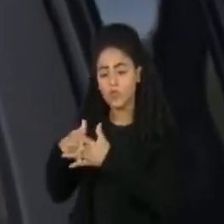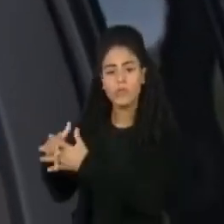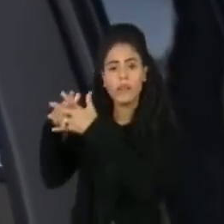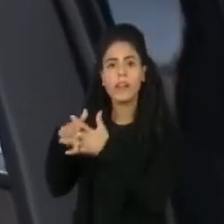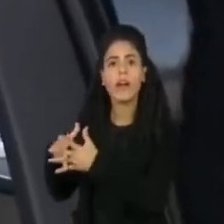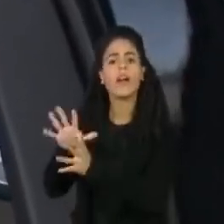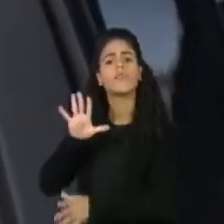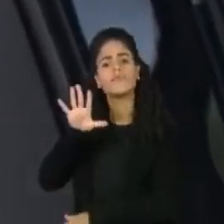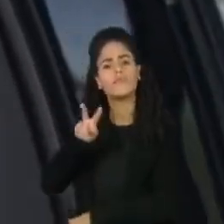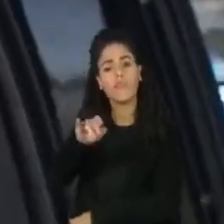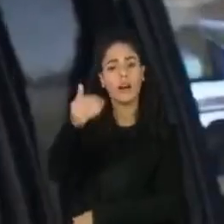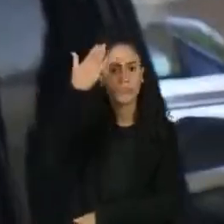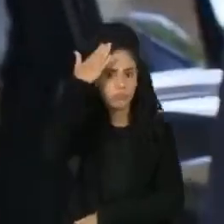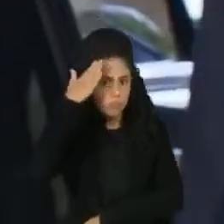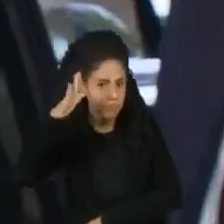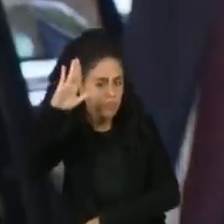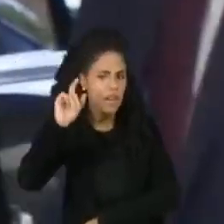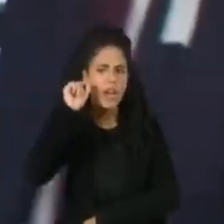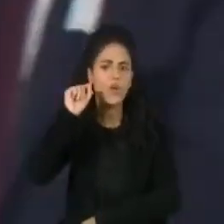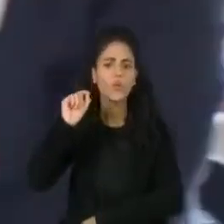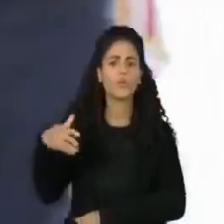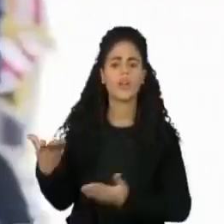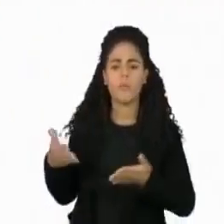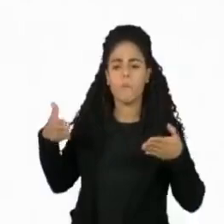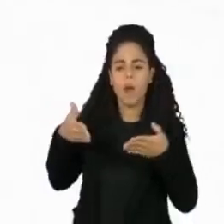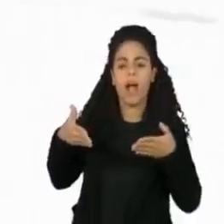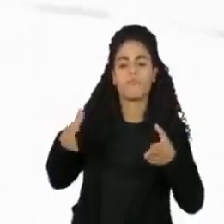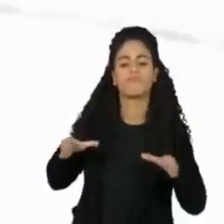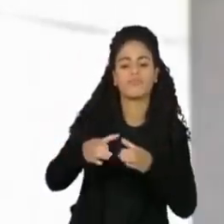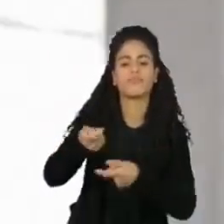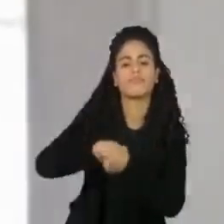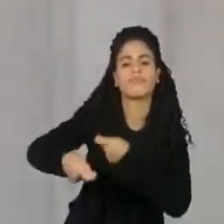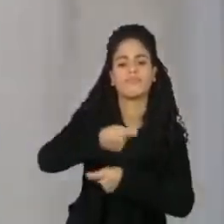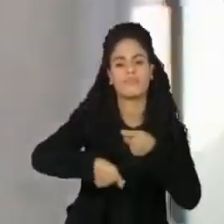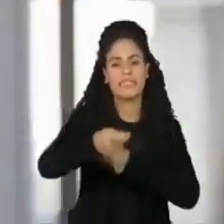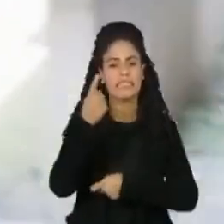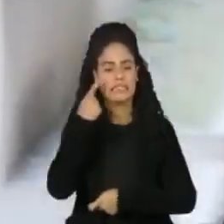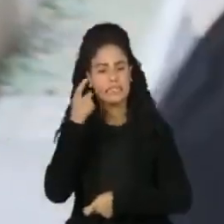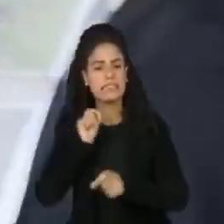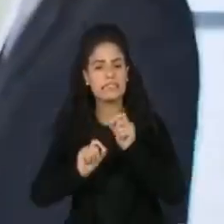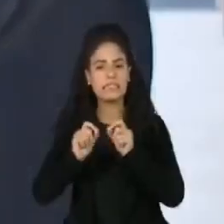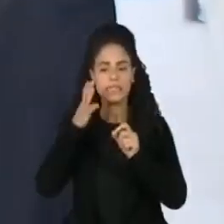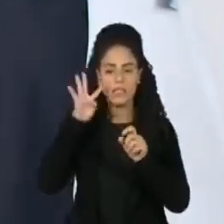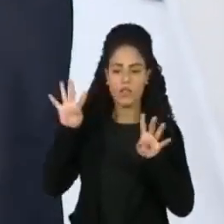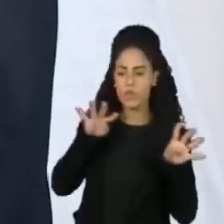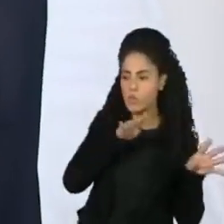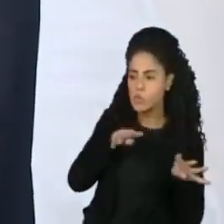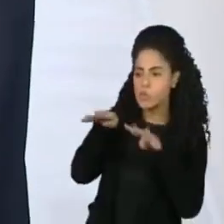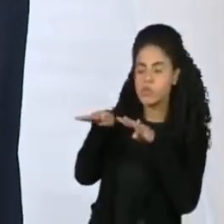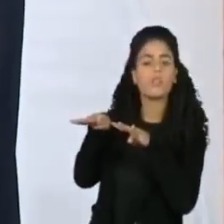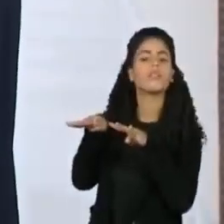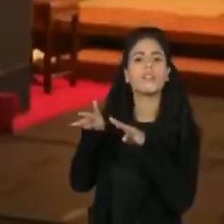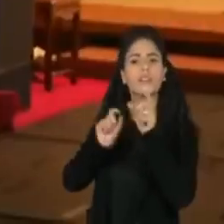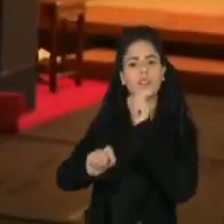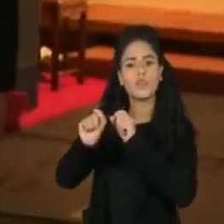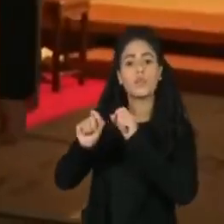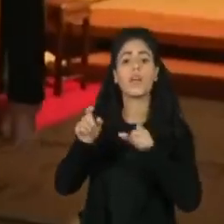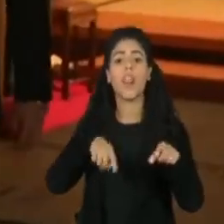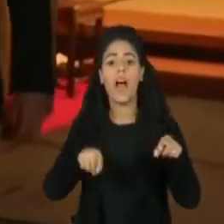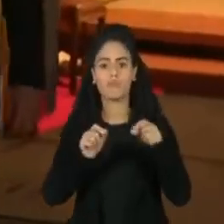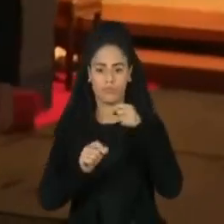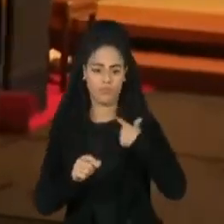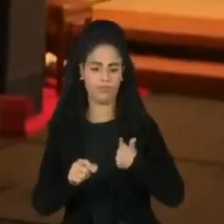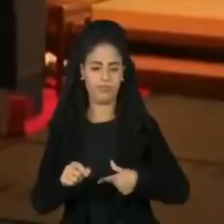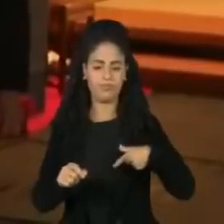vai a Davos, o que acabou tirando o peso do Fórum Econômico, como roubou a parca atenção voltada para os Alpes suíços. Ele está